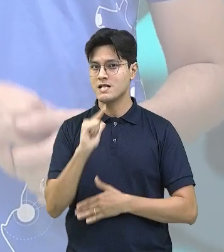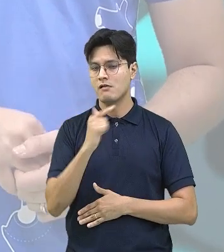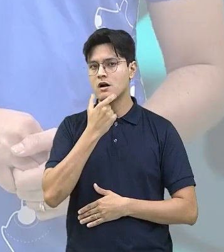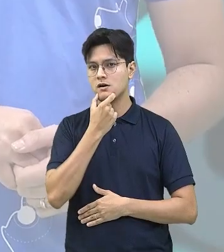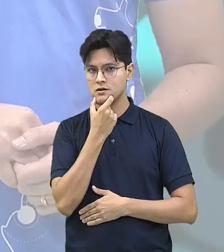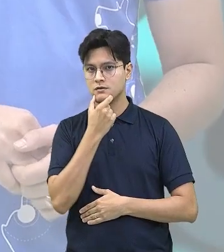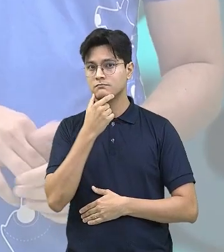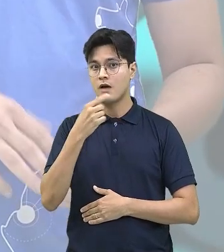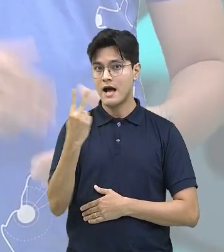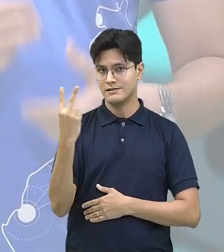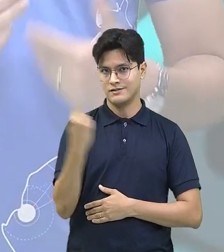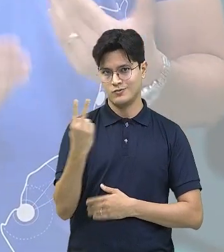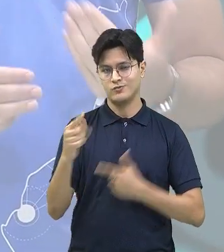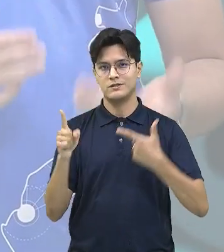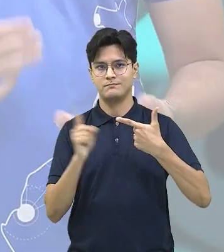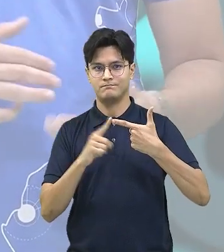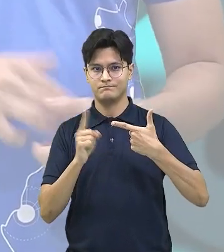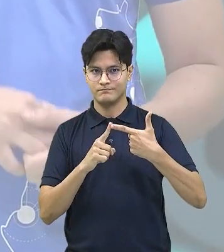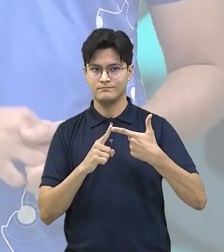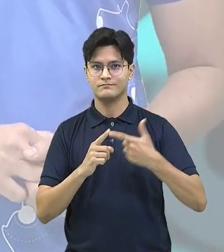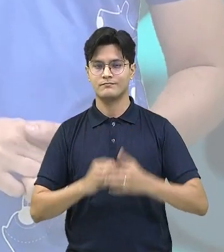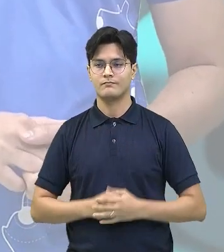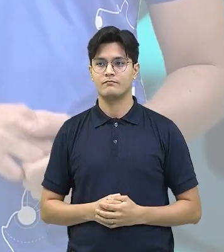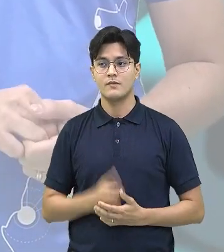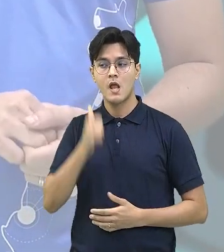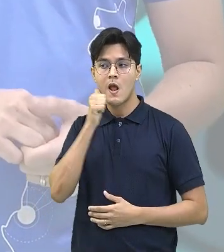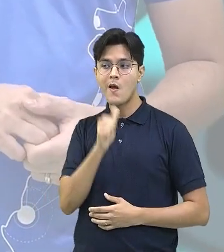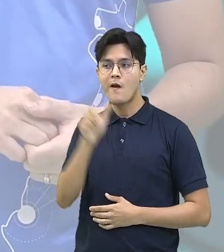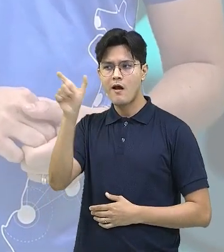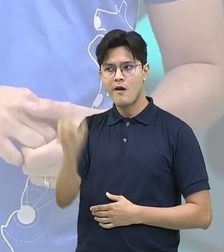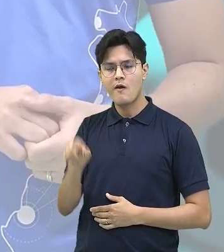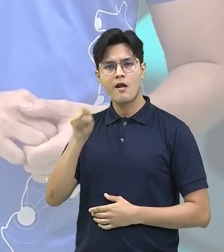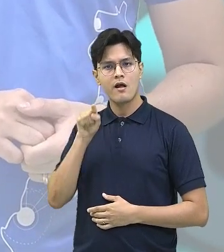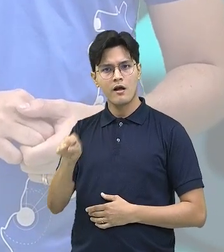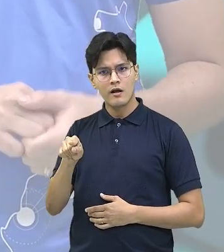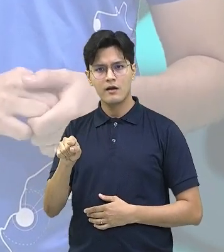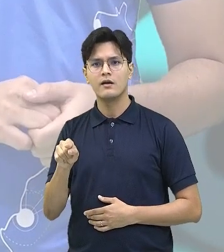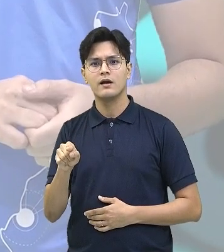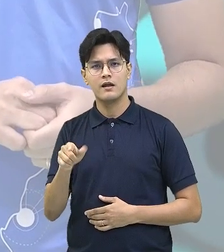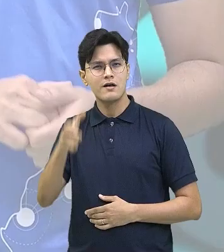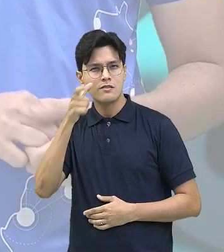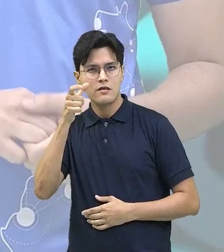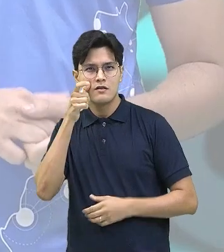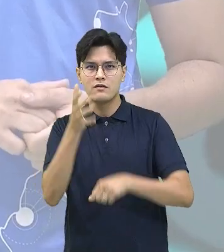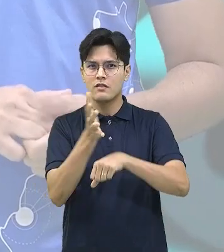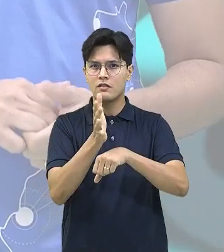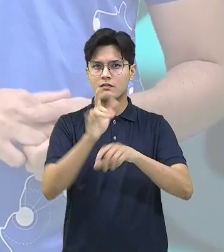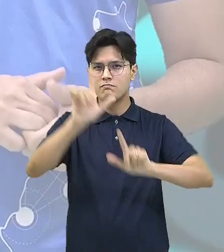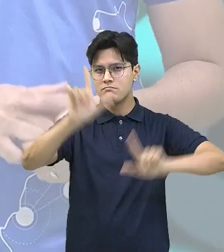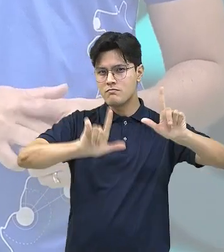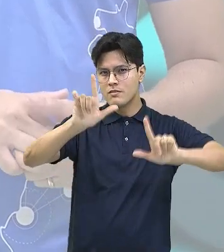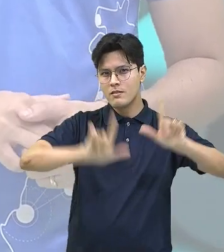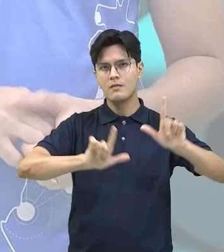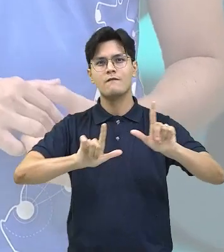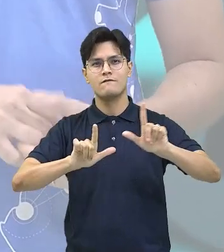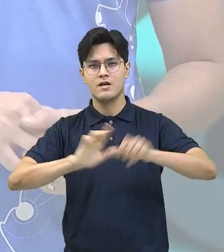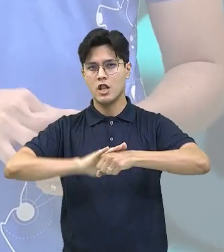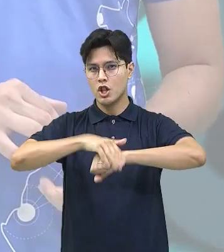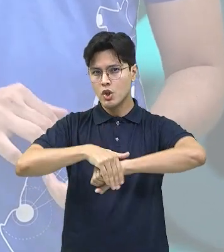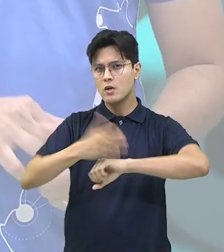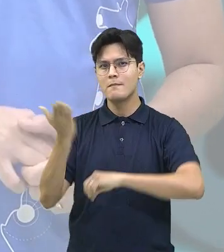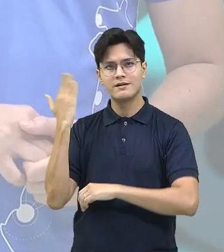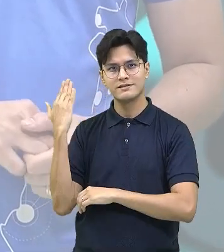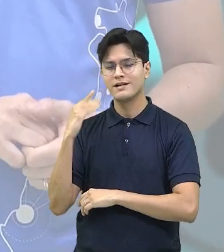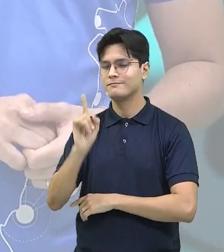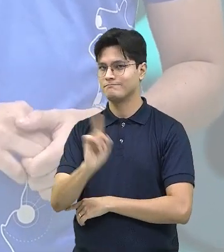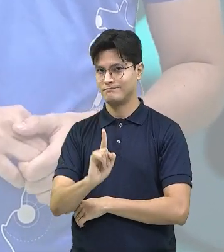noite passada. Então, ela não assistiu TV na noite passada. Olha o last night aqui que a gente acabou de ver, né? Então, nós